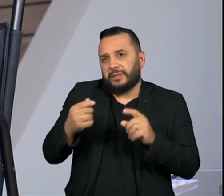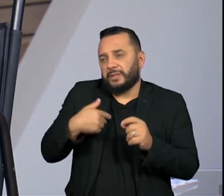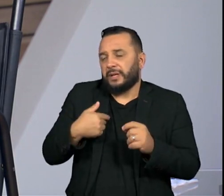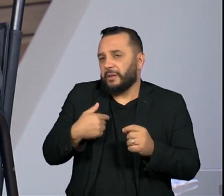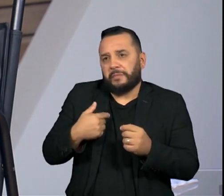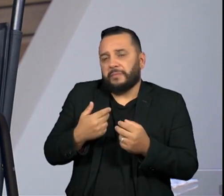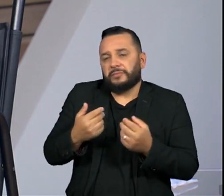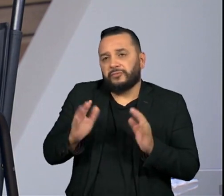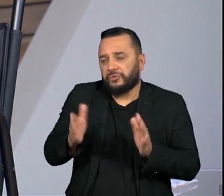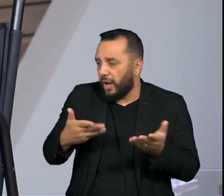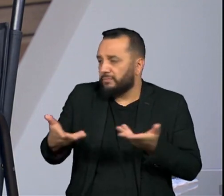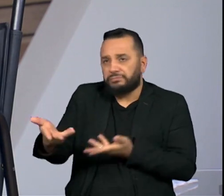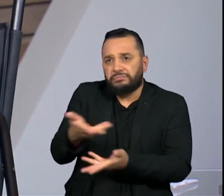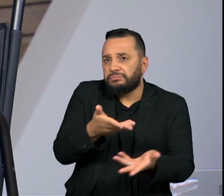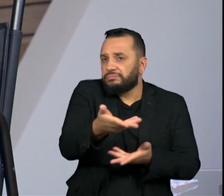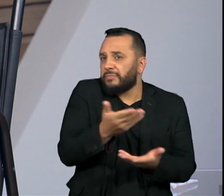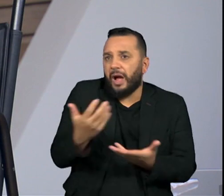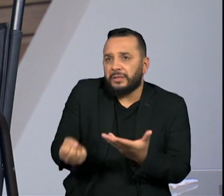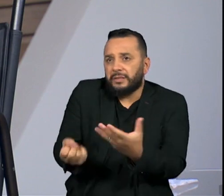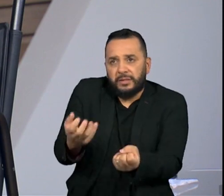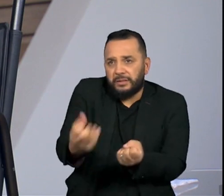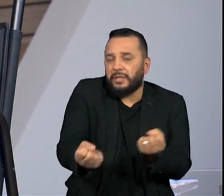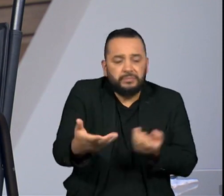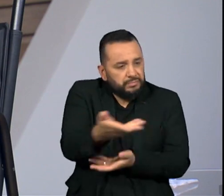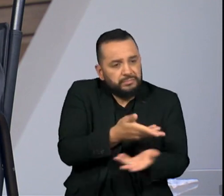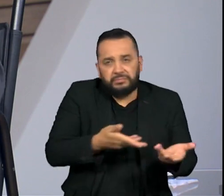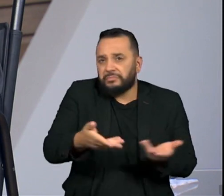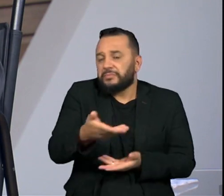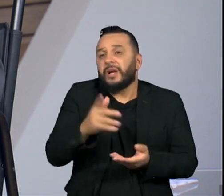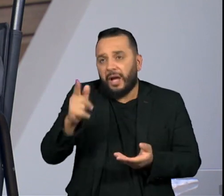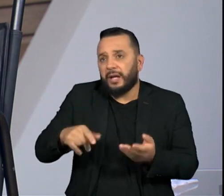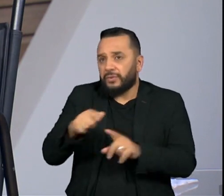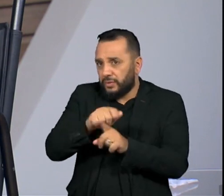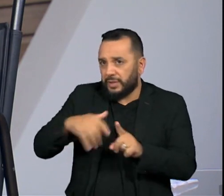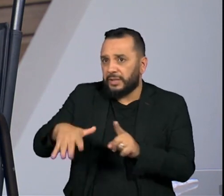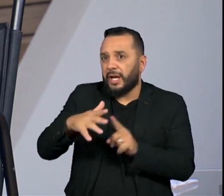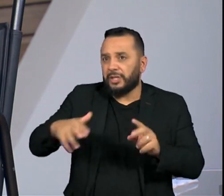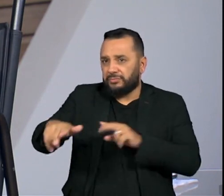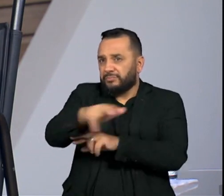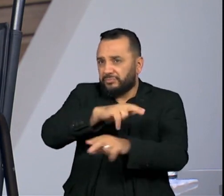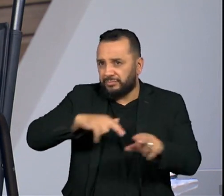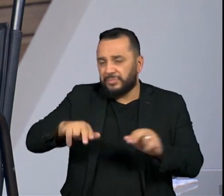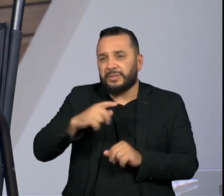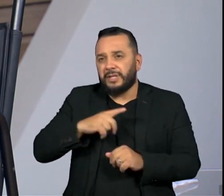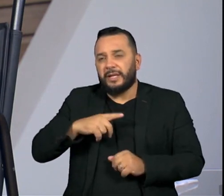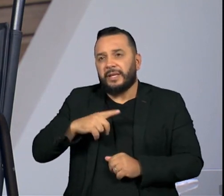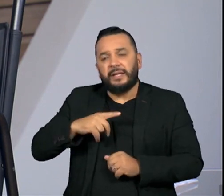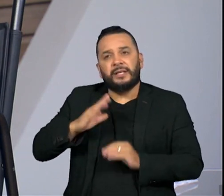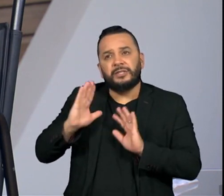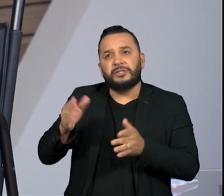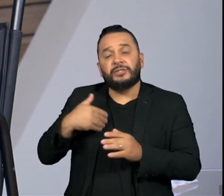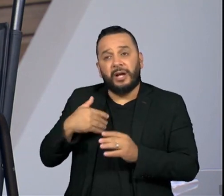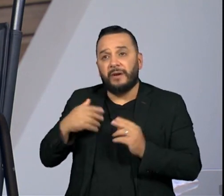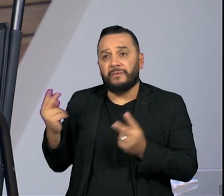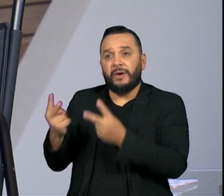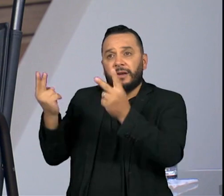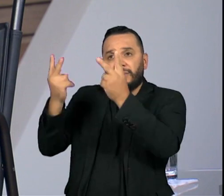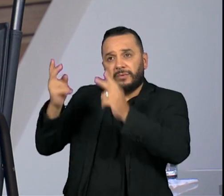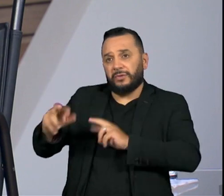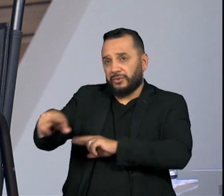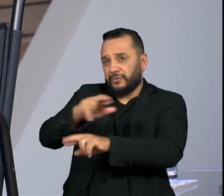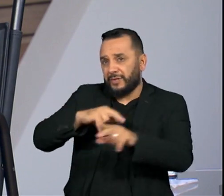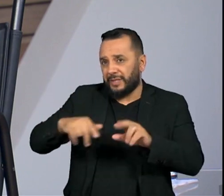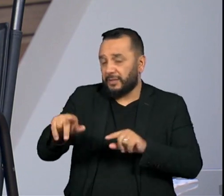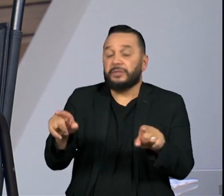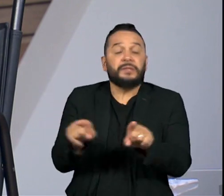tolerância nasce exatamente de uma sociedade plural, onde pessoas têm valores diferentes e até mesmo antinômicos,